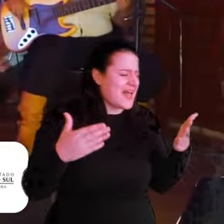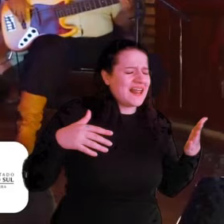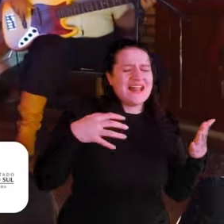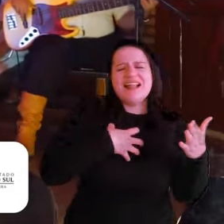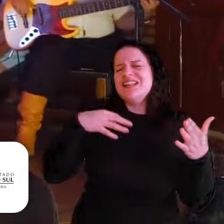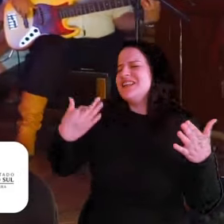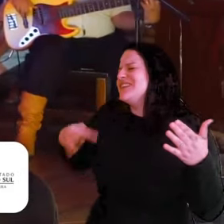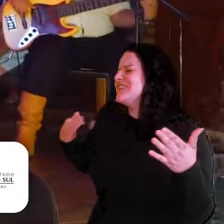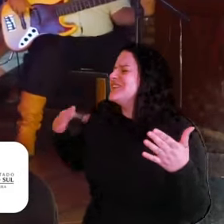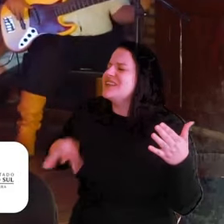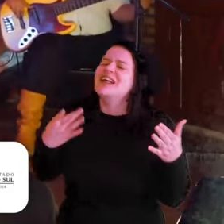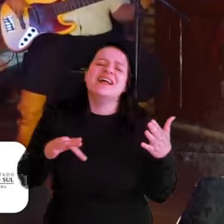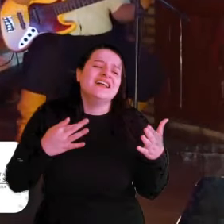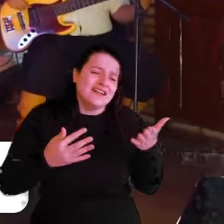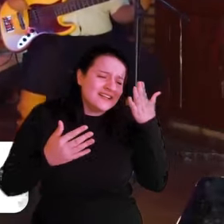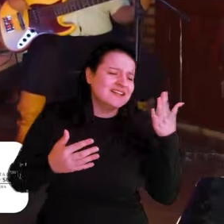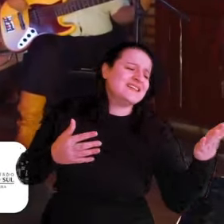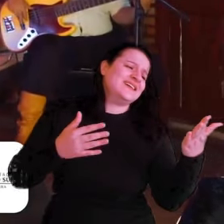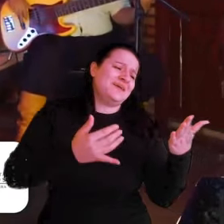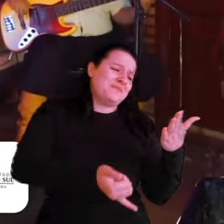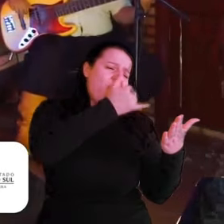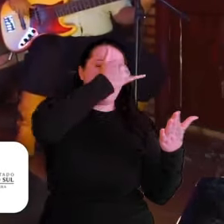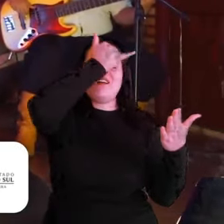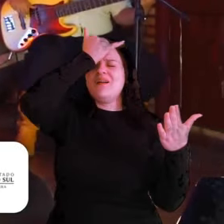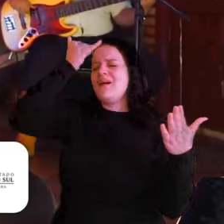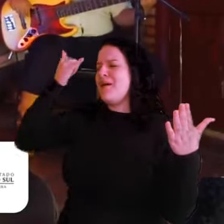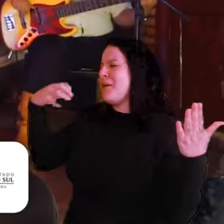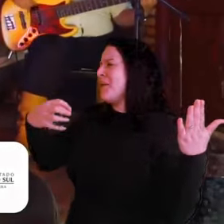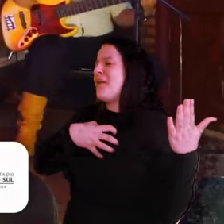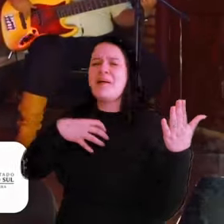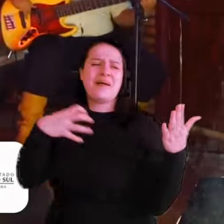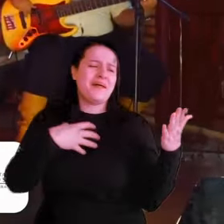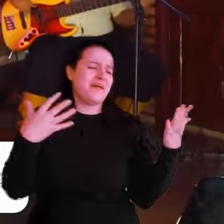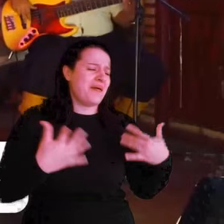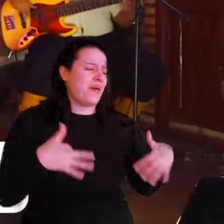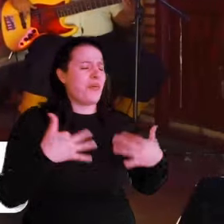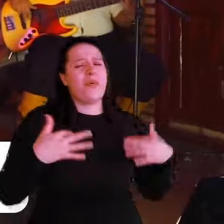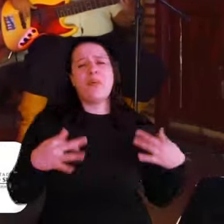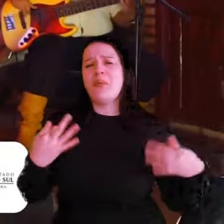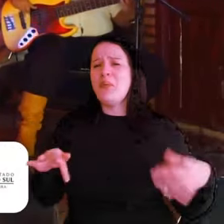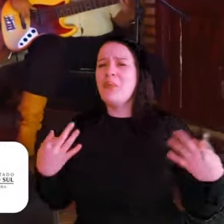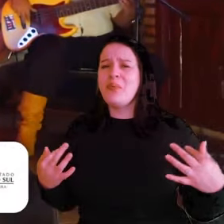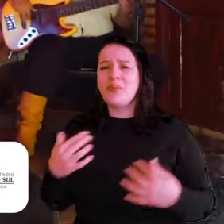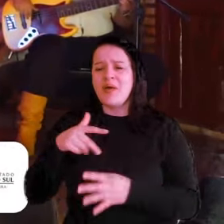Mais doeu, foi nos tombos o que mais doeu, foi o seu, foi